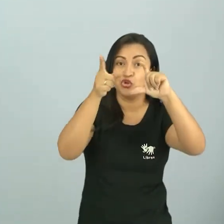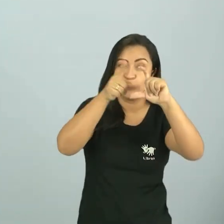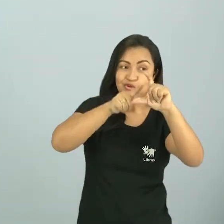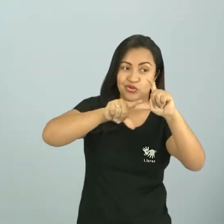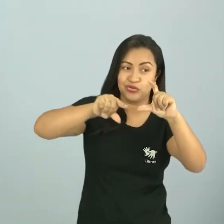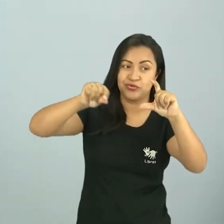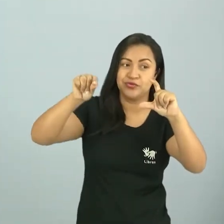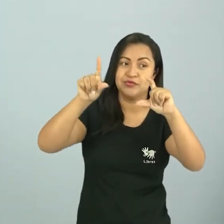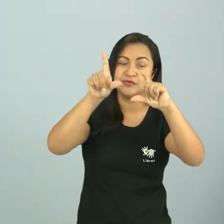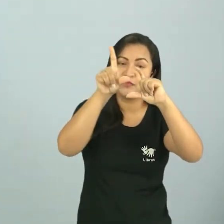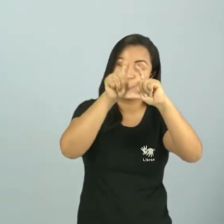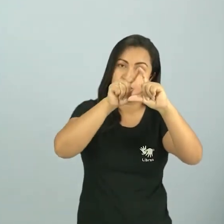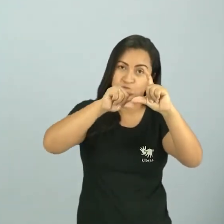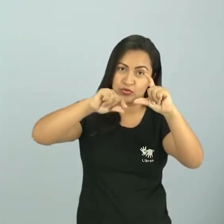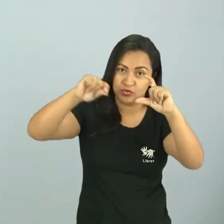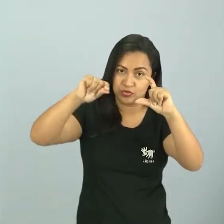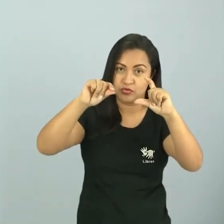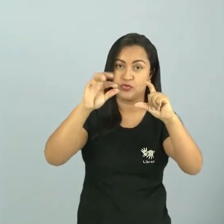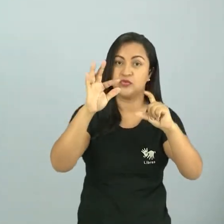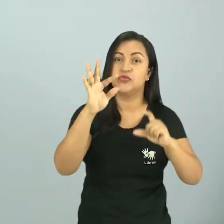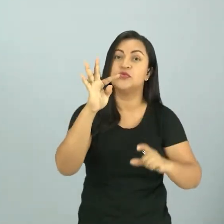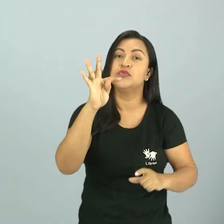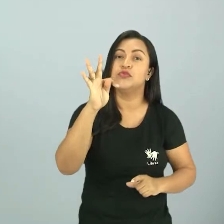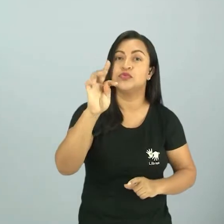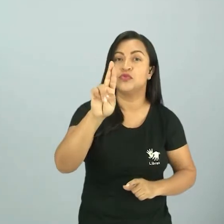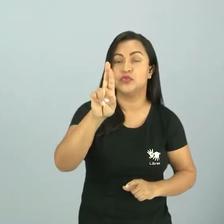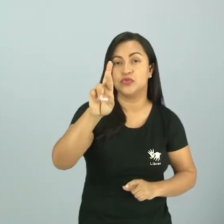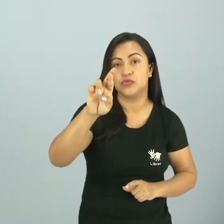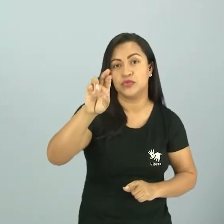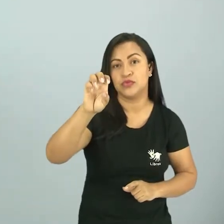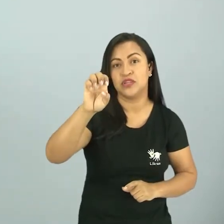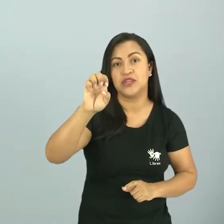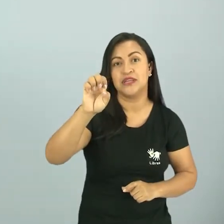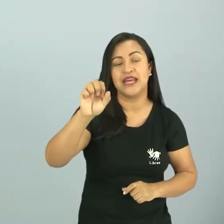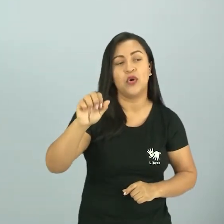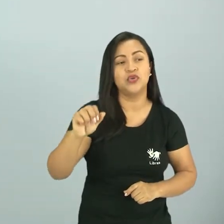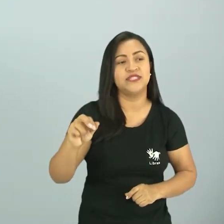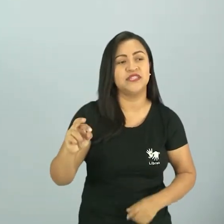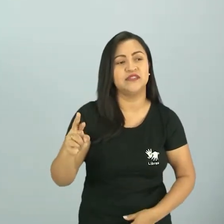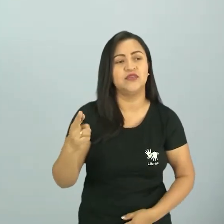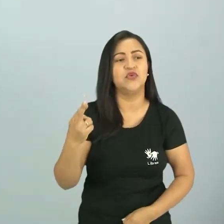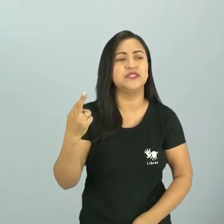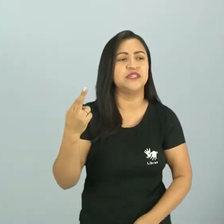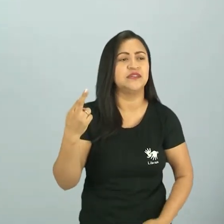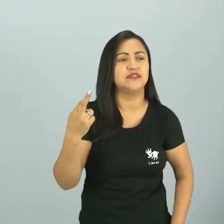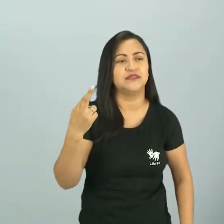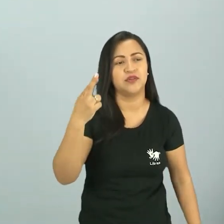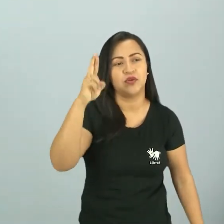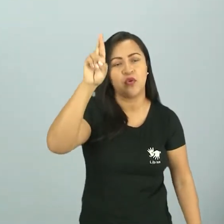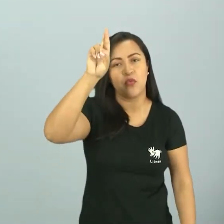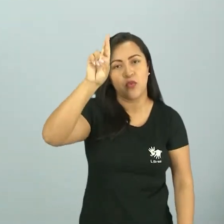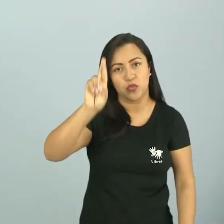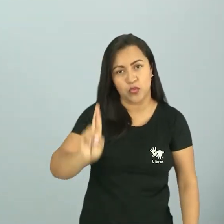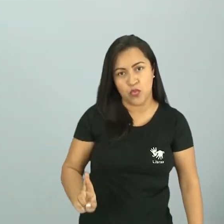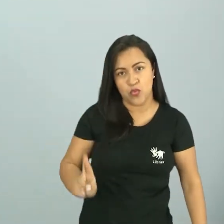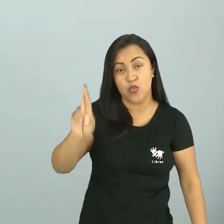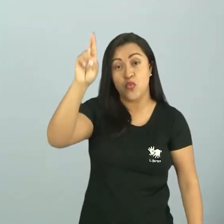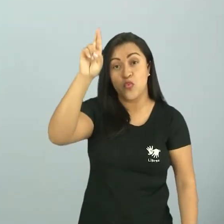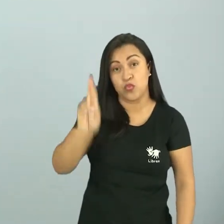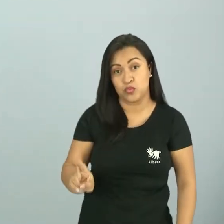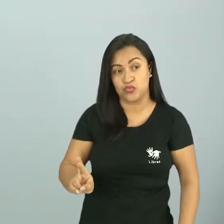da Turquia está na Ásia, parte está na Europa, parte da Rússia está na Ásia, parte está na Europa,